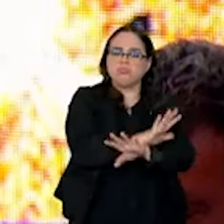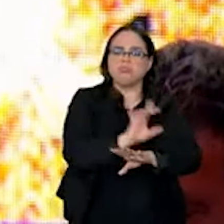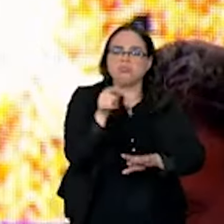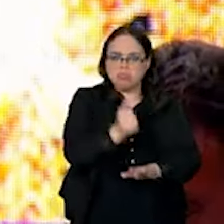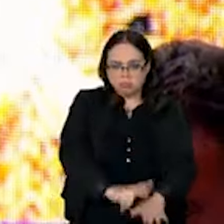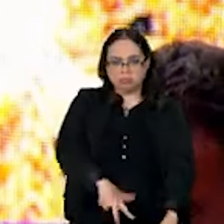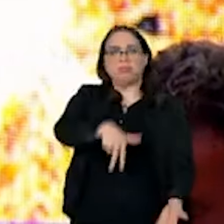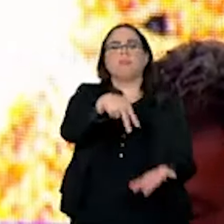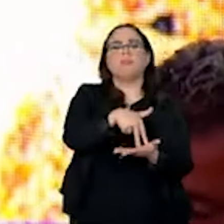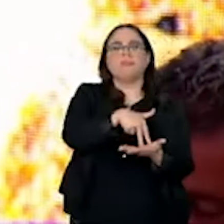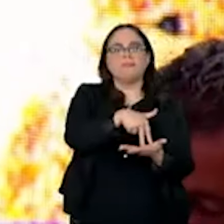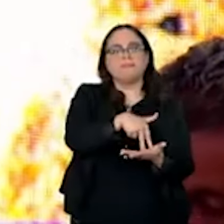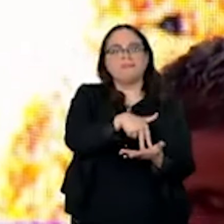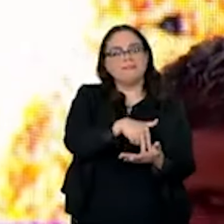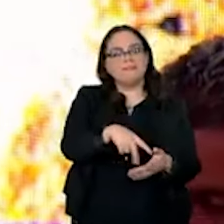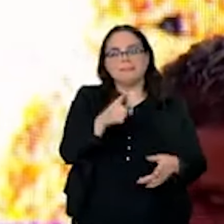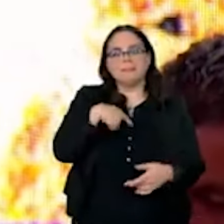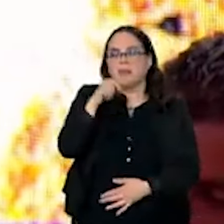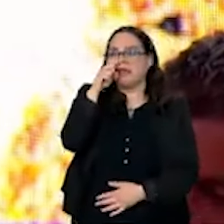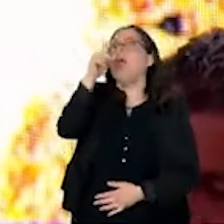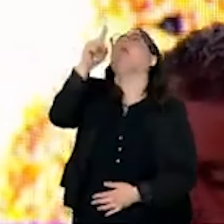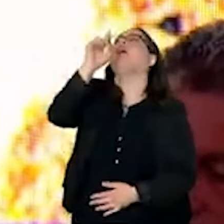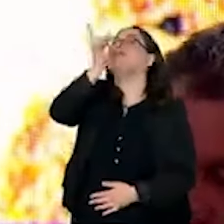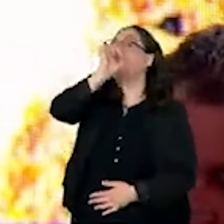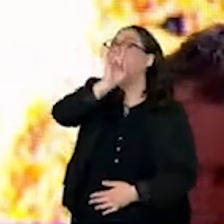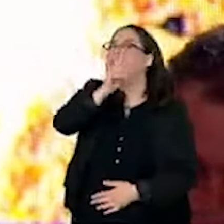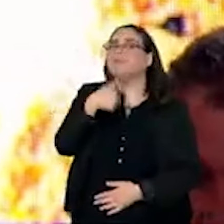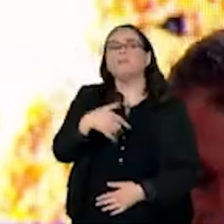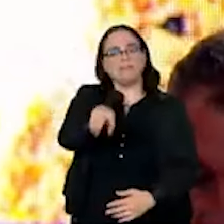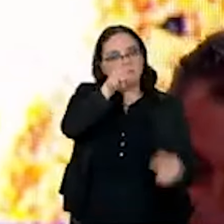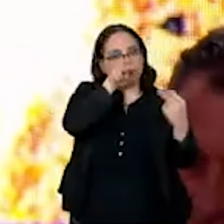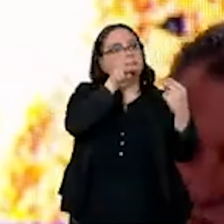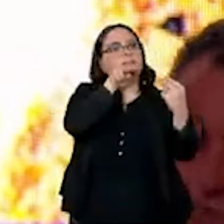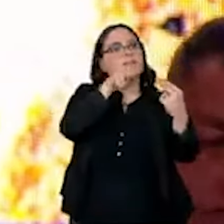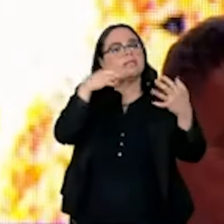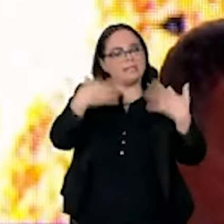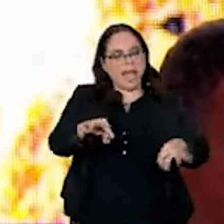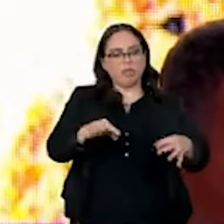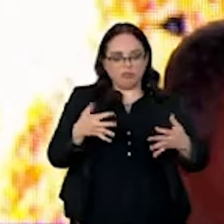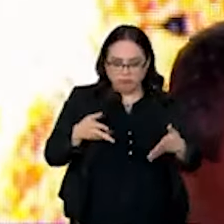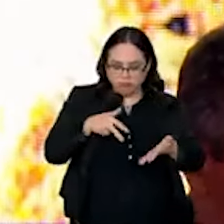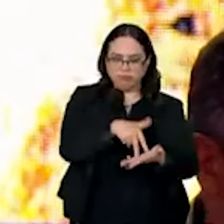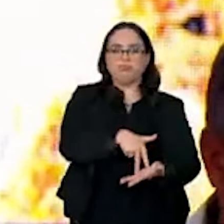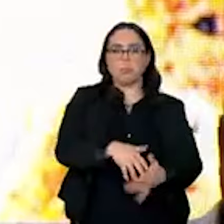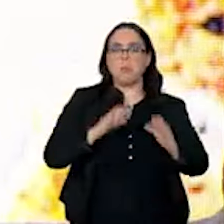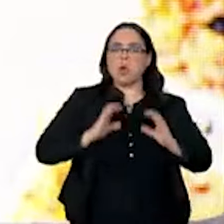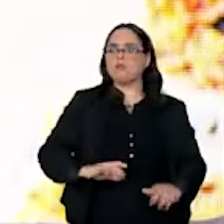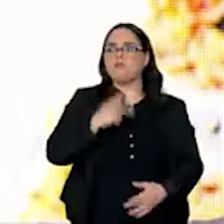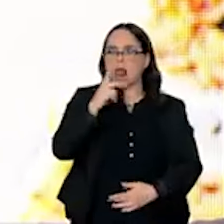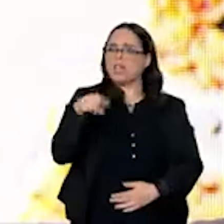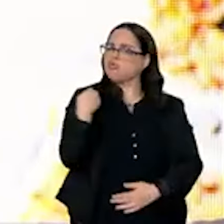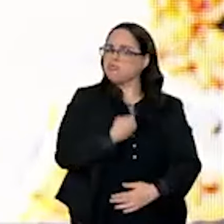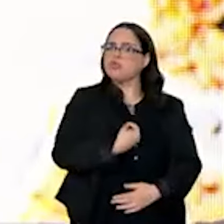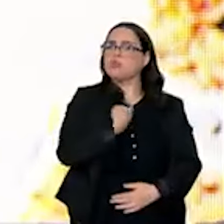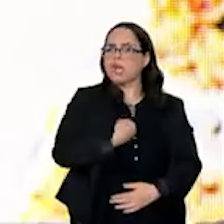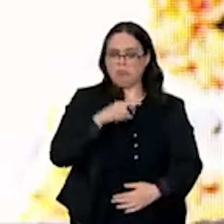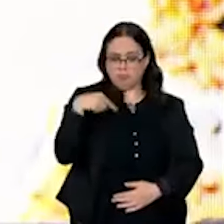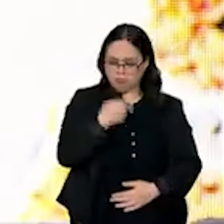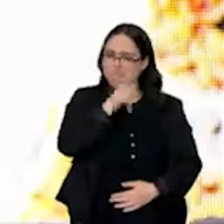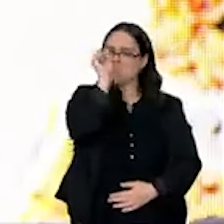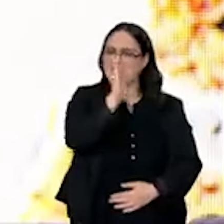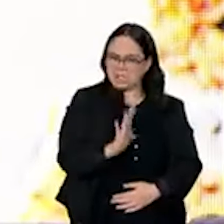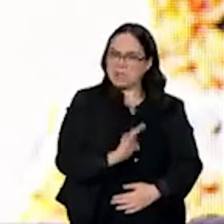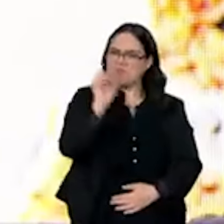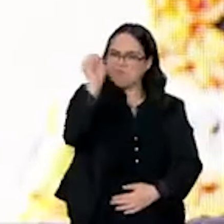levantar a cabeça, não com o nariz empinado, mas de cabeça erguida, para dizer o seguinte: nós somos